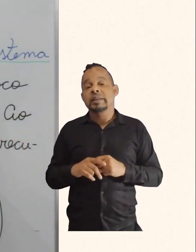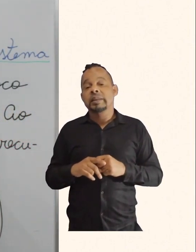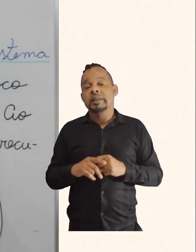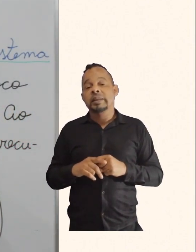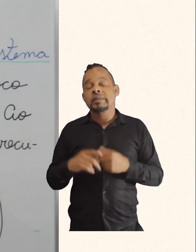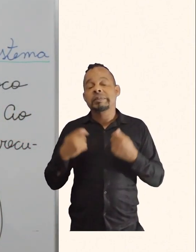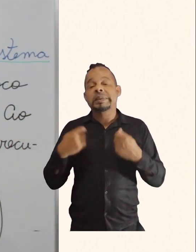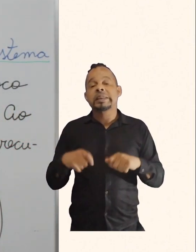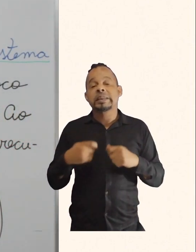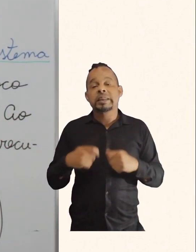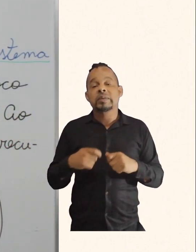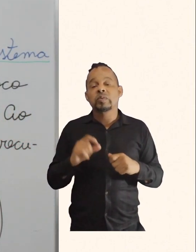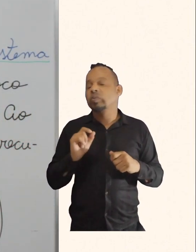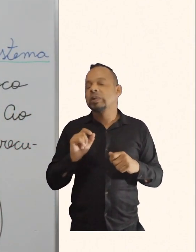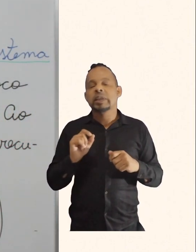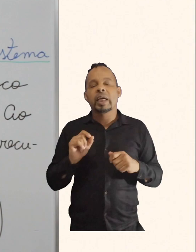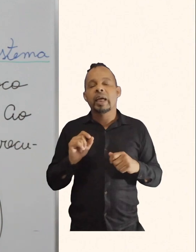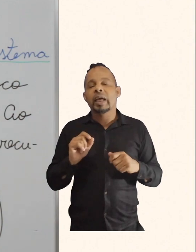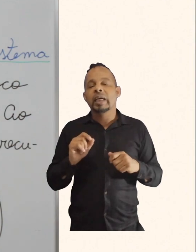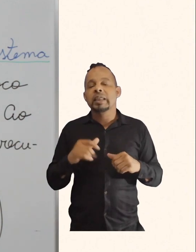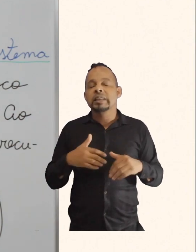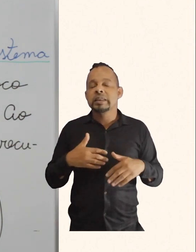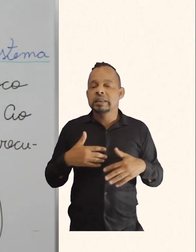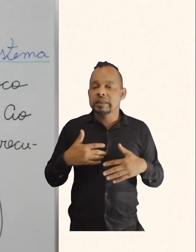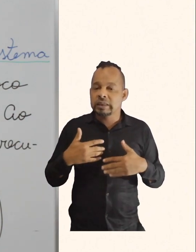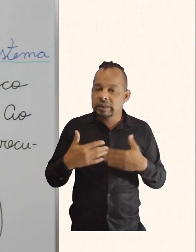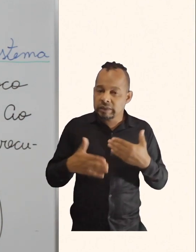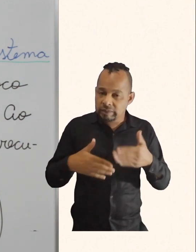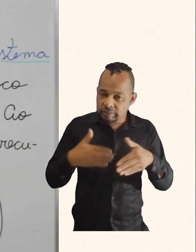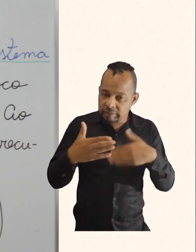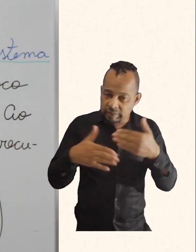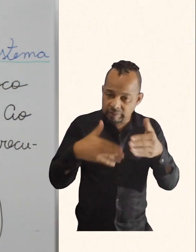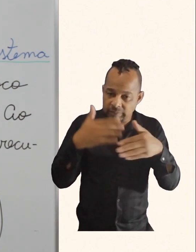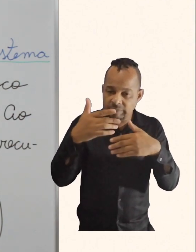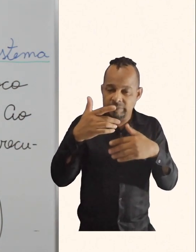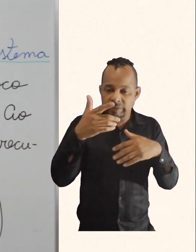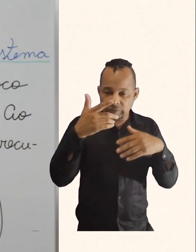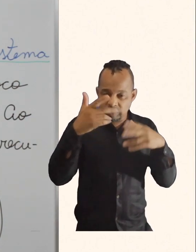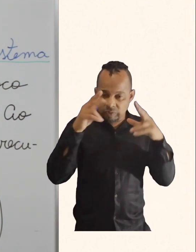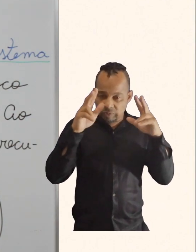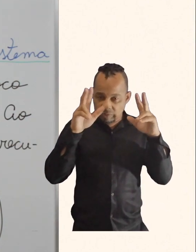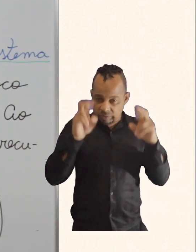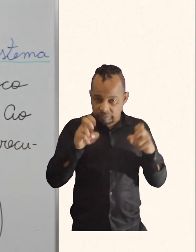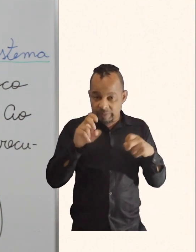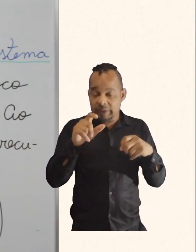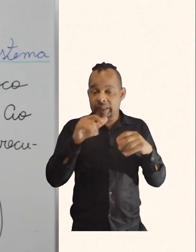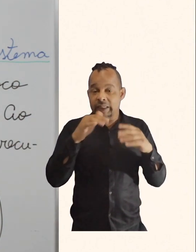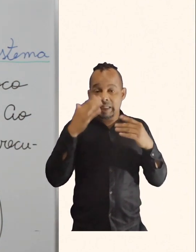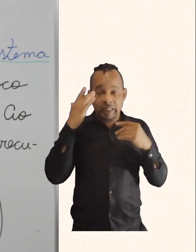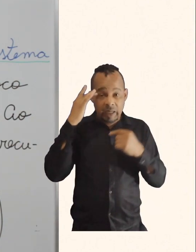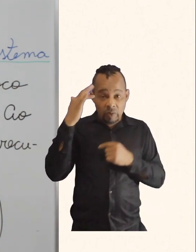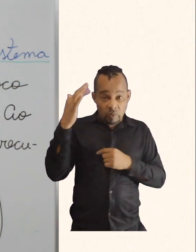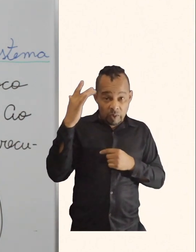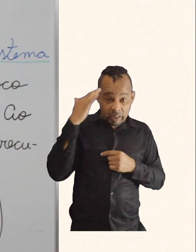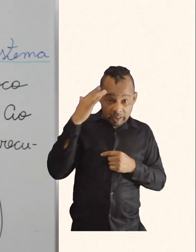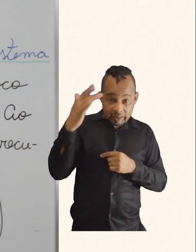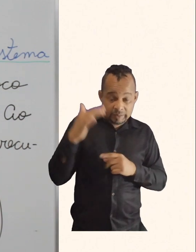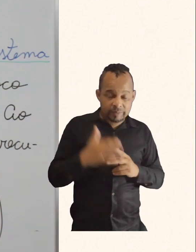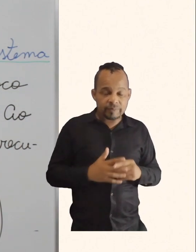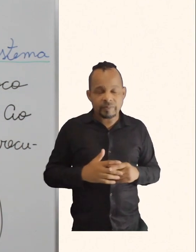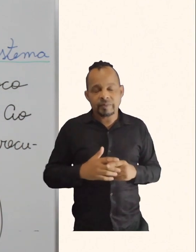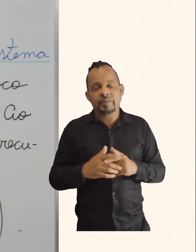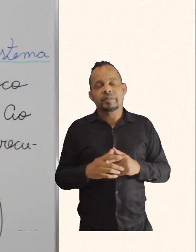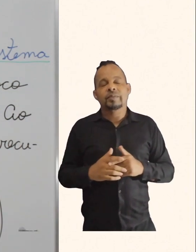nós teremos que caminhar um pouquinho mais sobre esta teoria. Aliás, falando